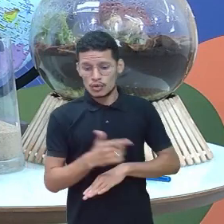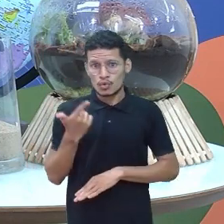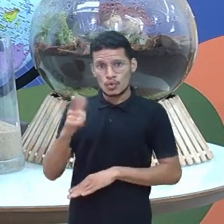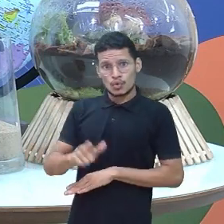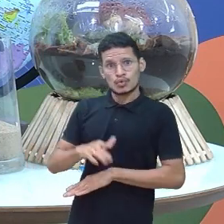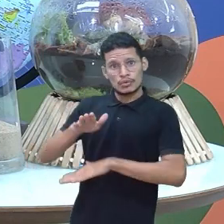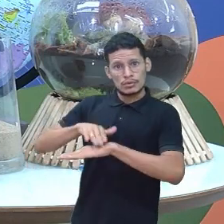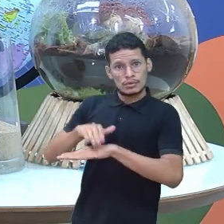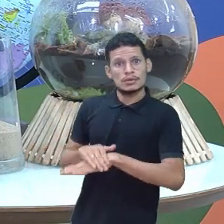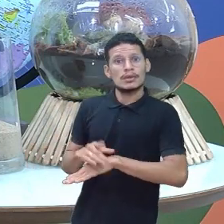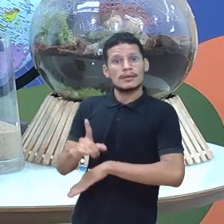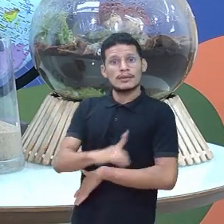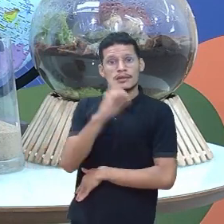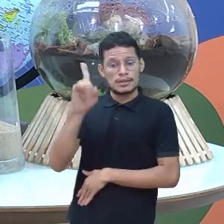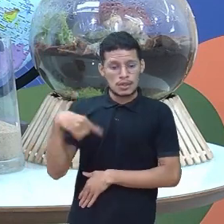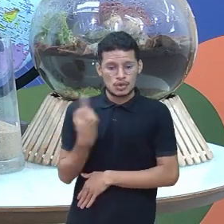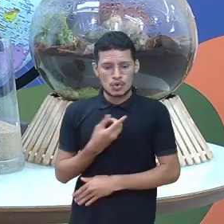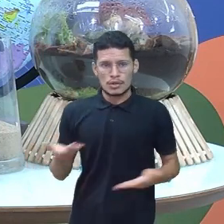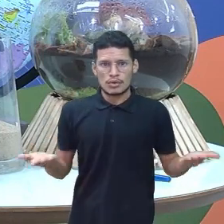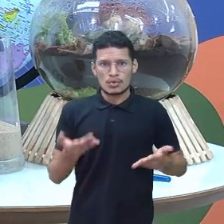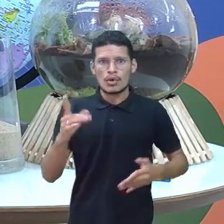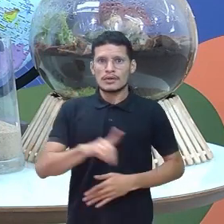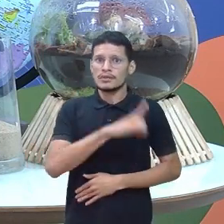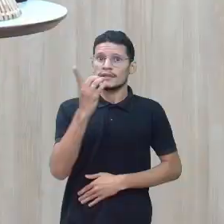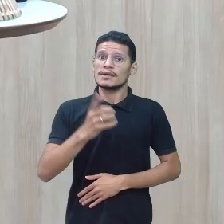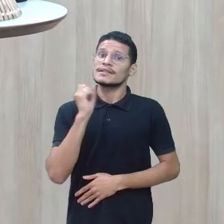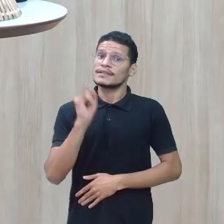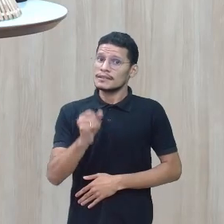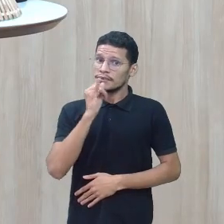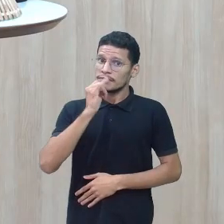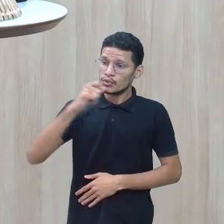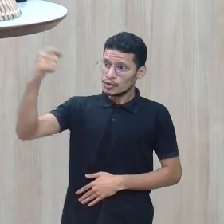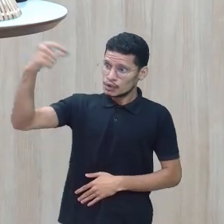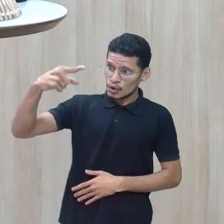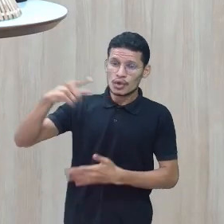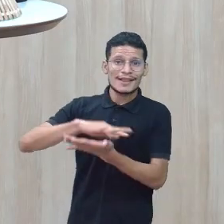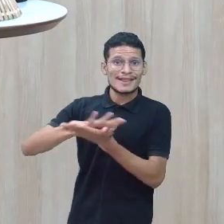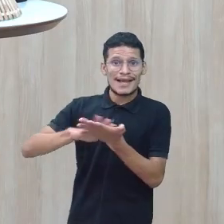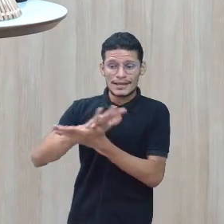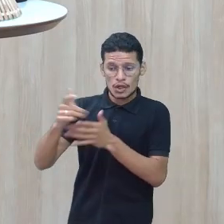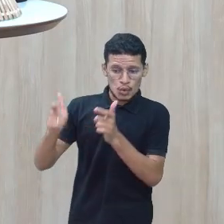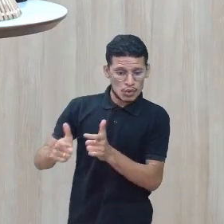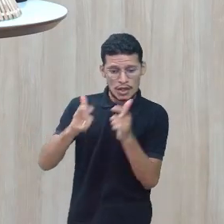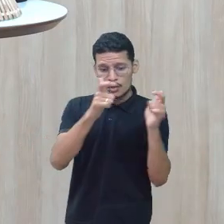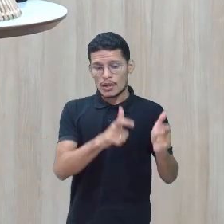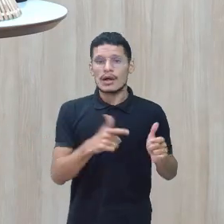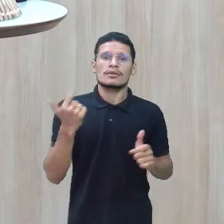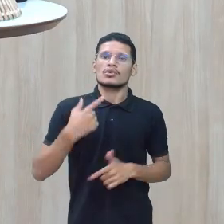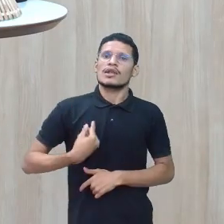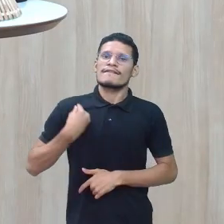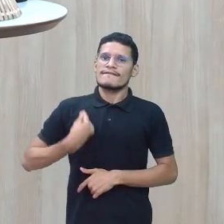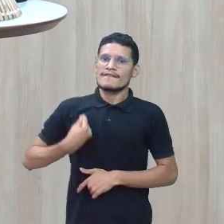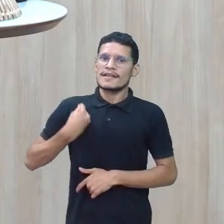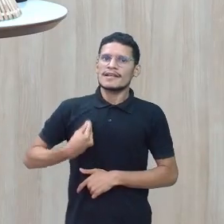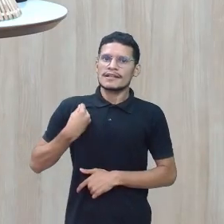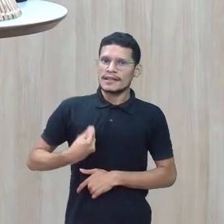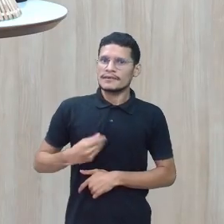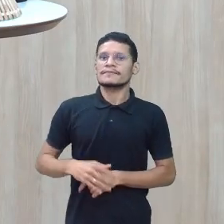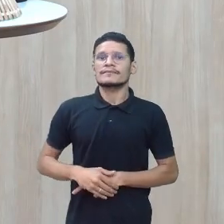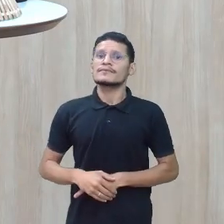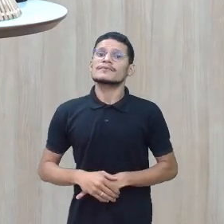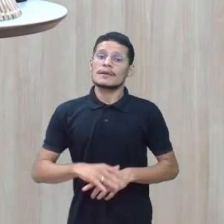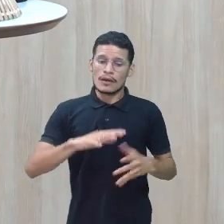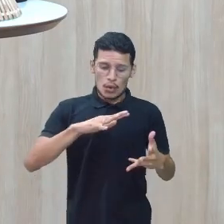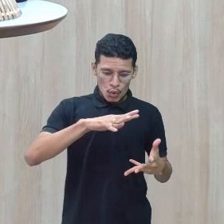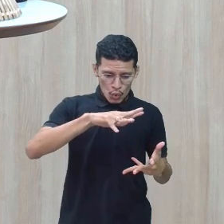agora de dia. Nós estamos de dia. Então, se não existisse o sol nesses locais, não existiria vida. Então, esse movimento